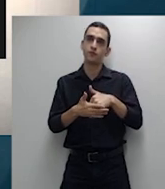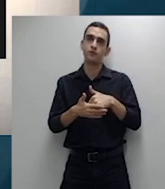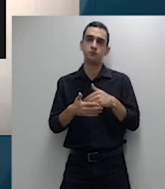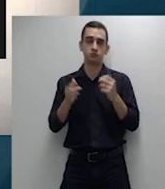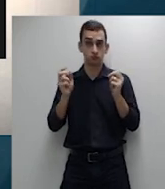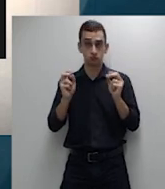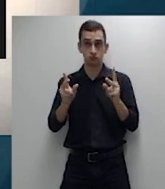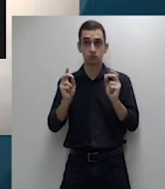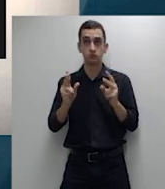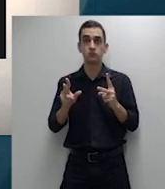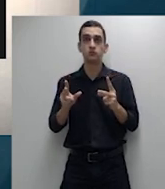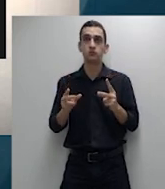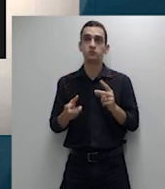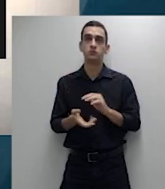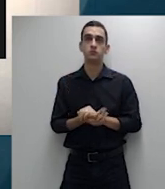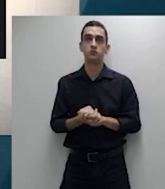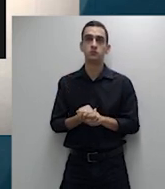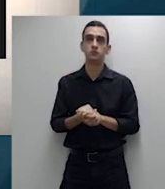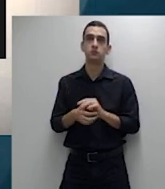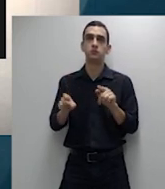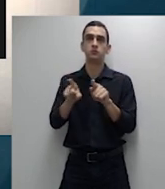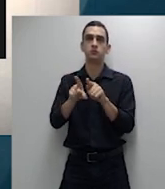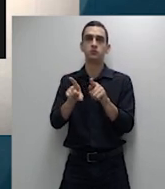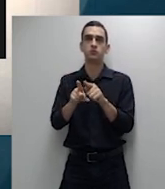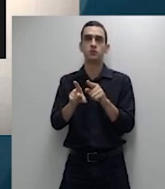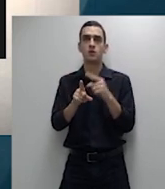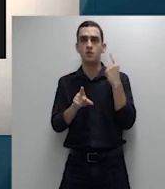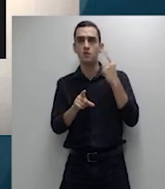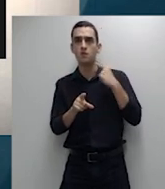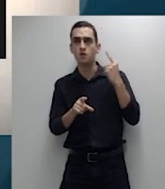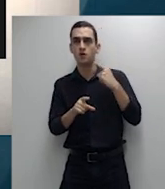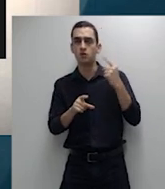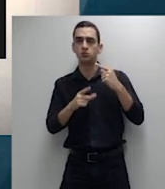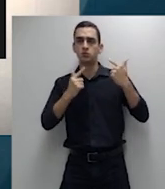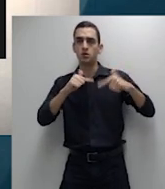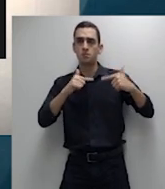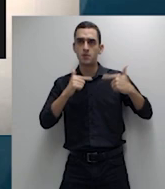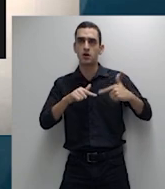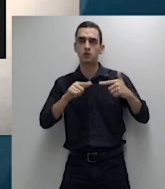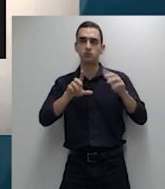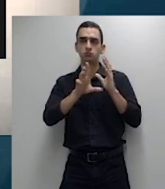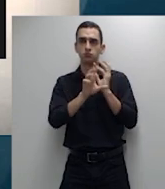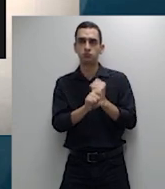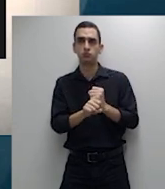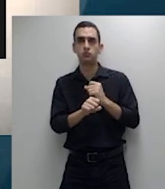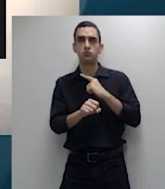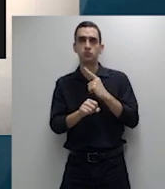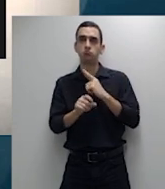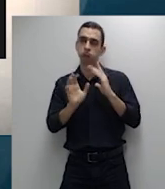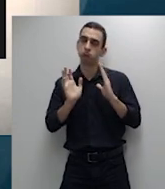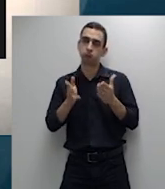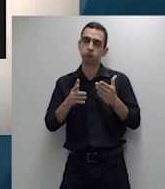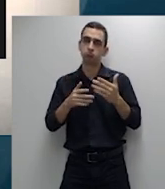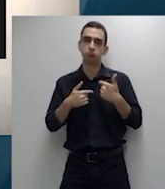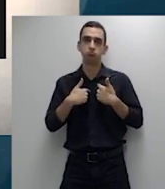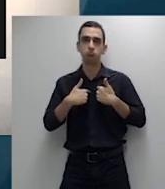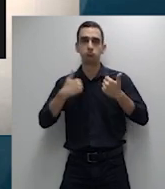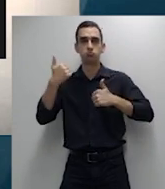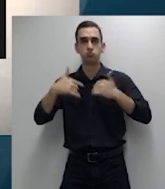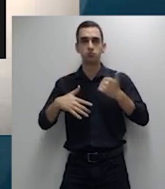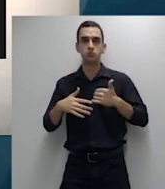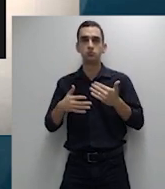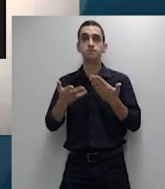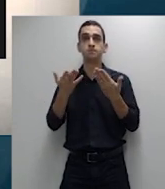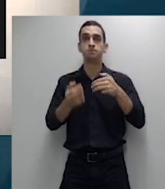de energia somente uma namorada sempre eu sou o colegiado pela maioria e o adaptador Volto já vou adiantando eles mundial de